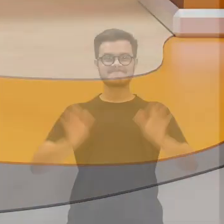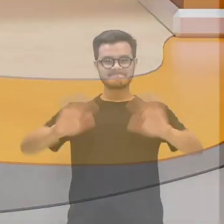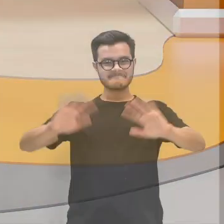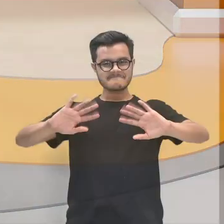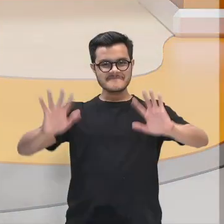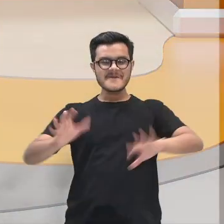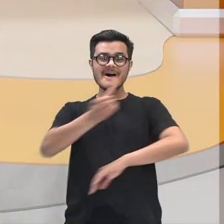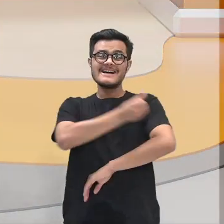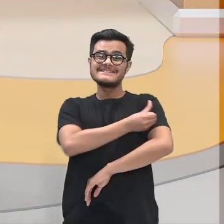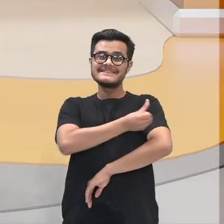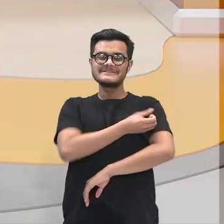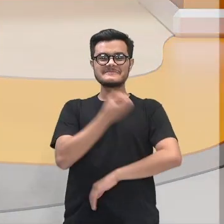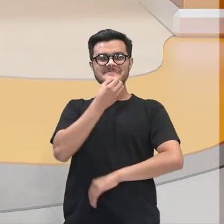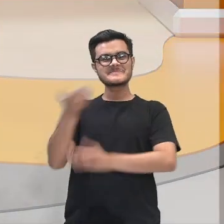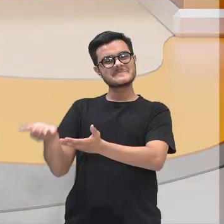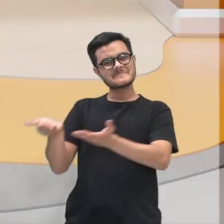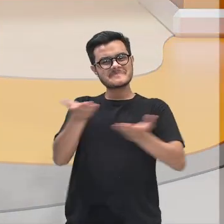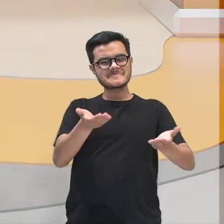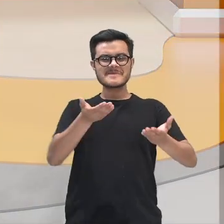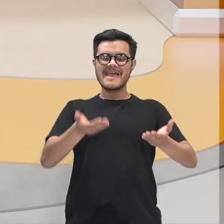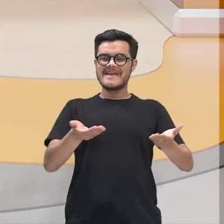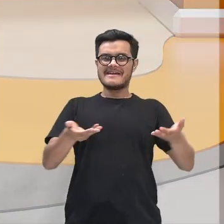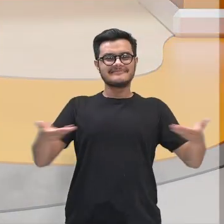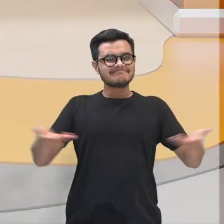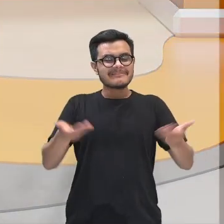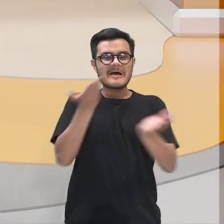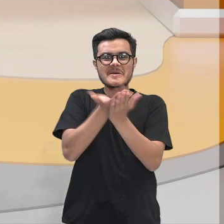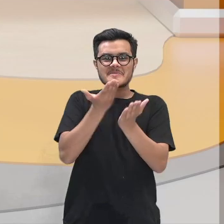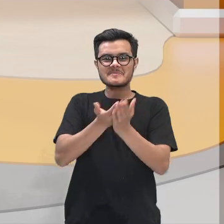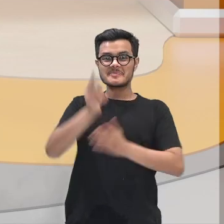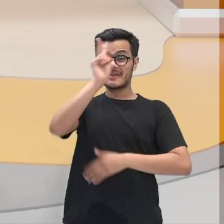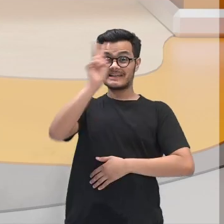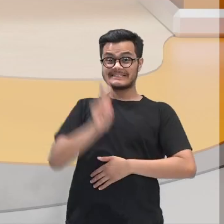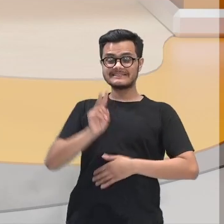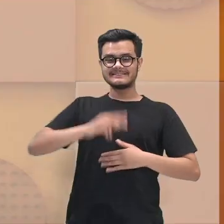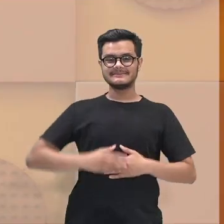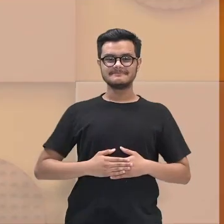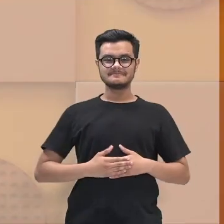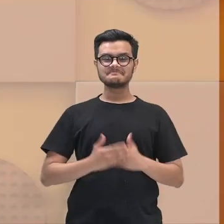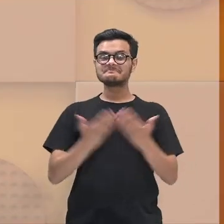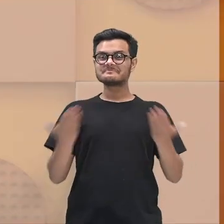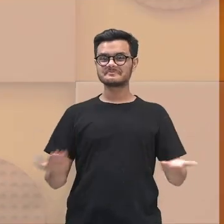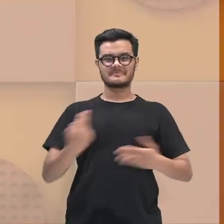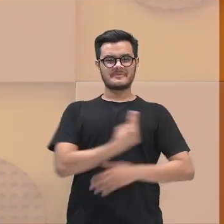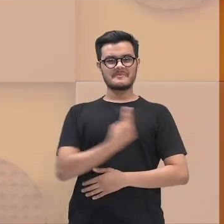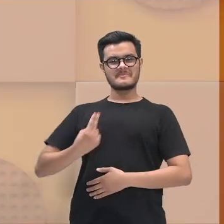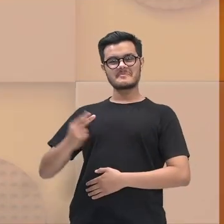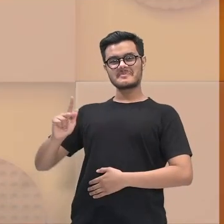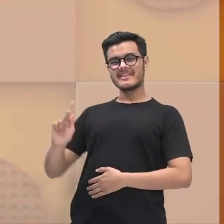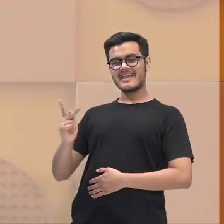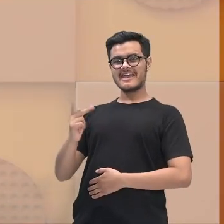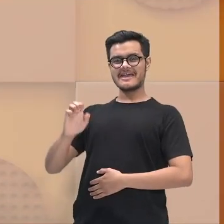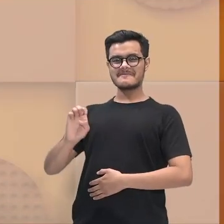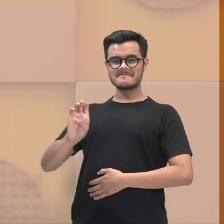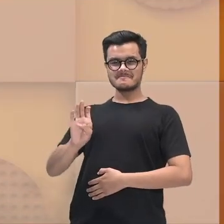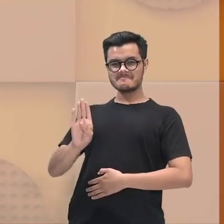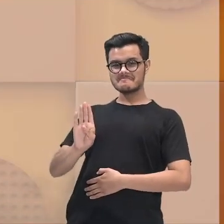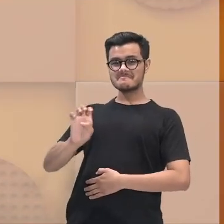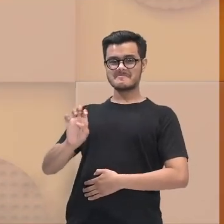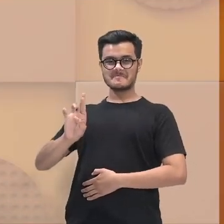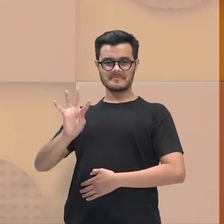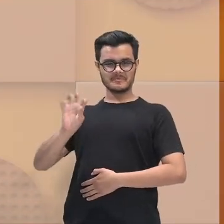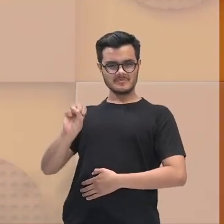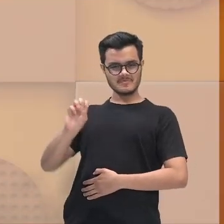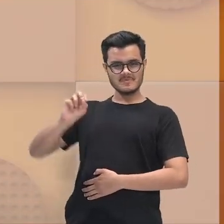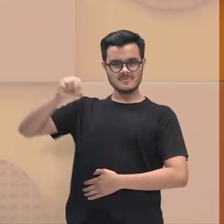Olá, turminha do sexto ano, sejam todos bem-vindos a mais uma aula de História. Eu sou o professor Eberson Cardoso, serei